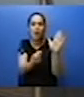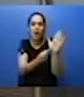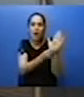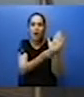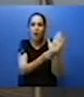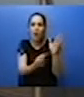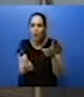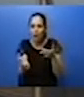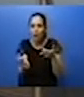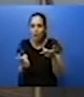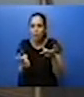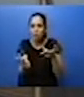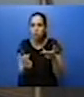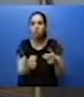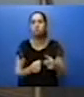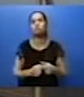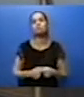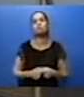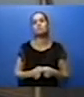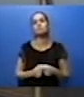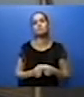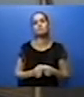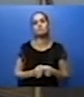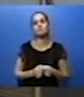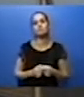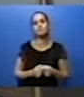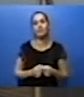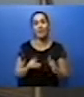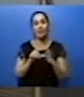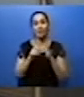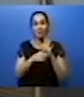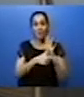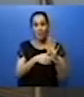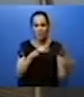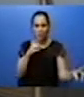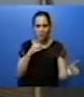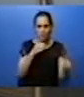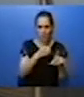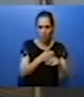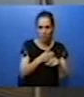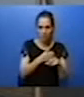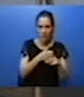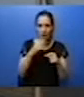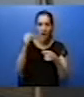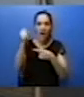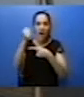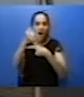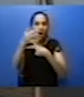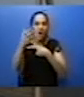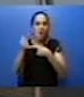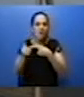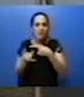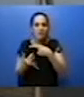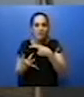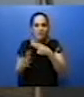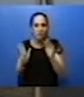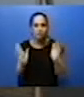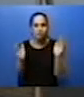uma com a outra e depois que eu achei elas suas frações equivalentes